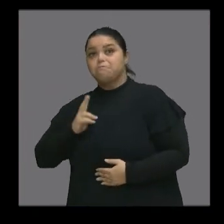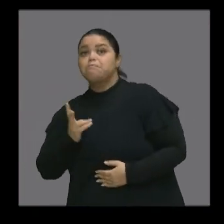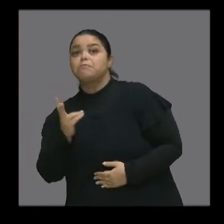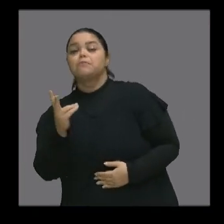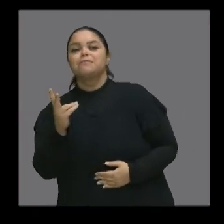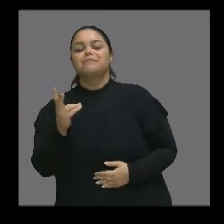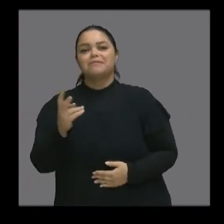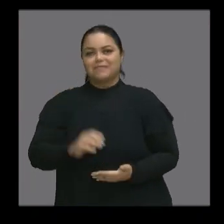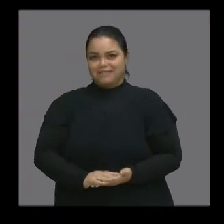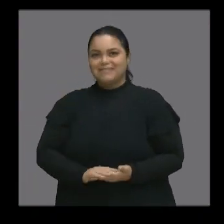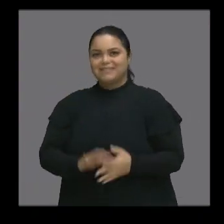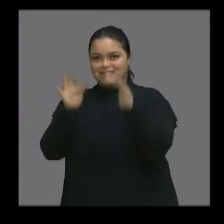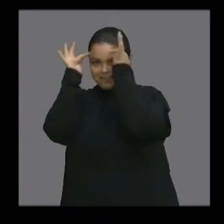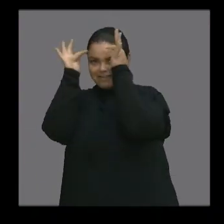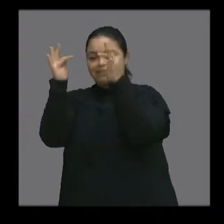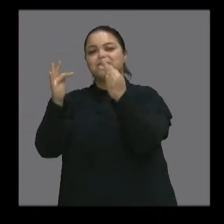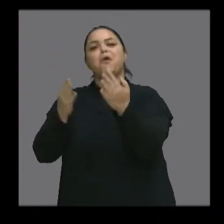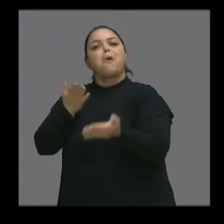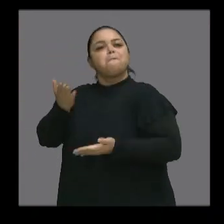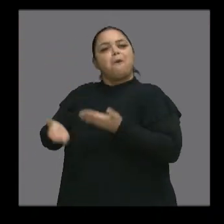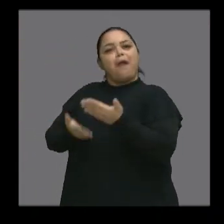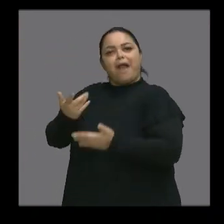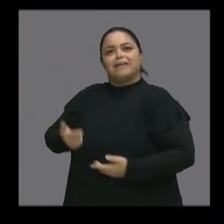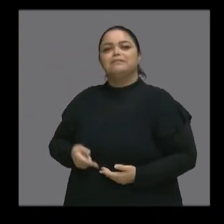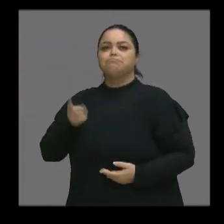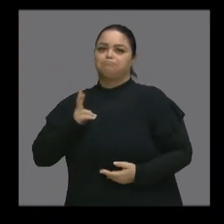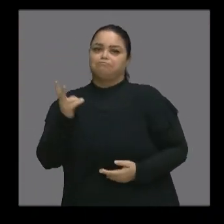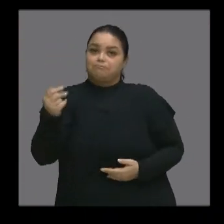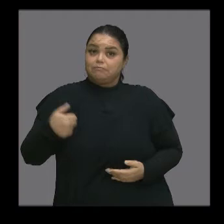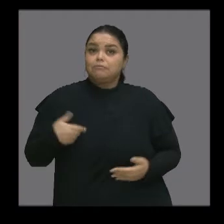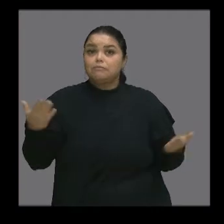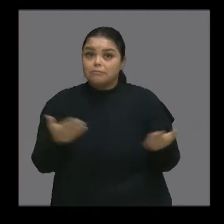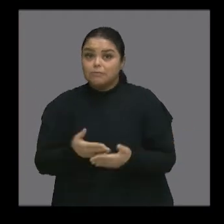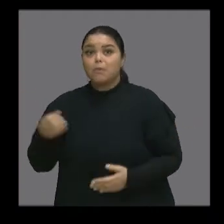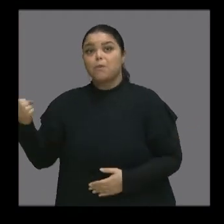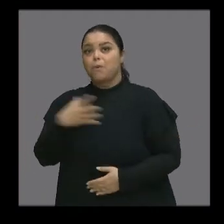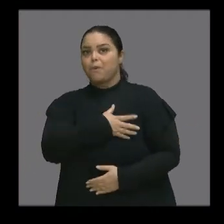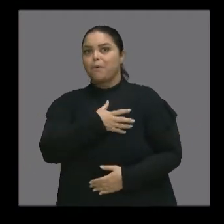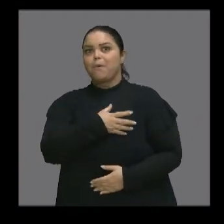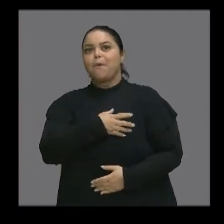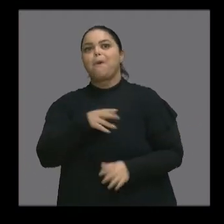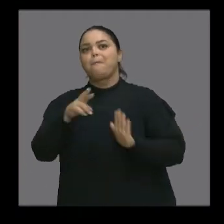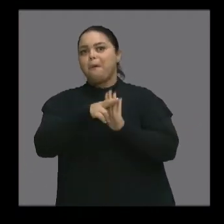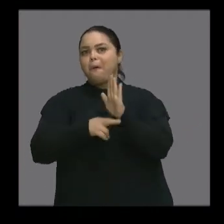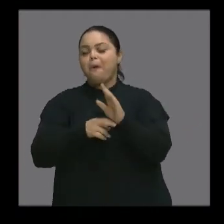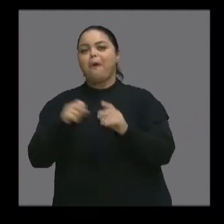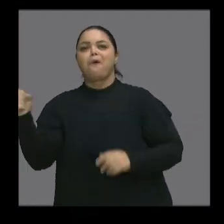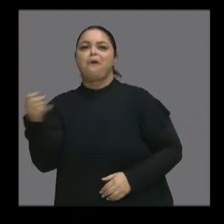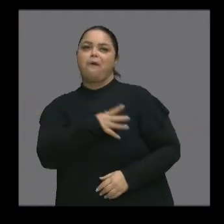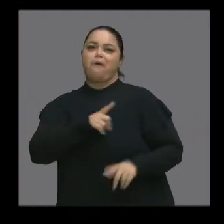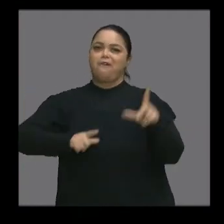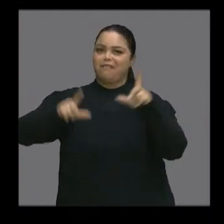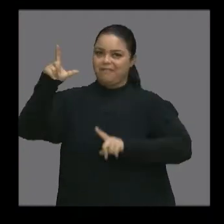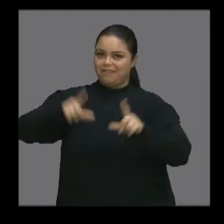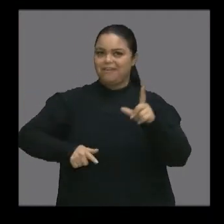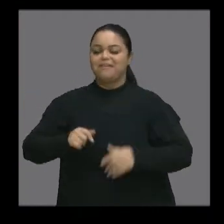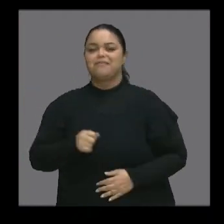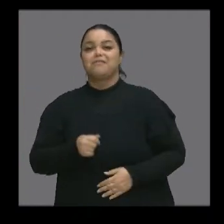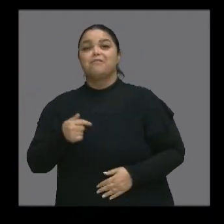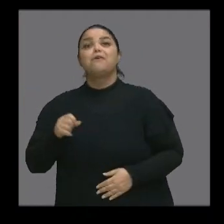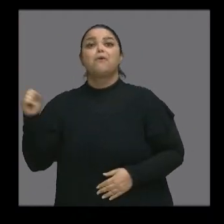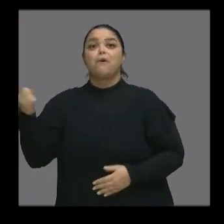continuarei sendo fiel servidor, como venho sendo, agora com um novo programa em uma outra emissora de televisão que estreia já nesse fim de